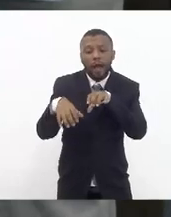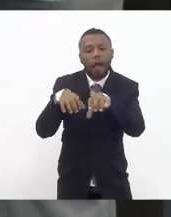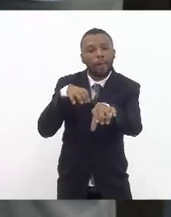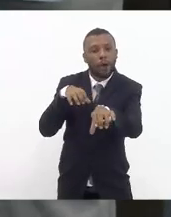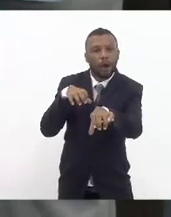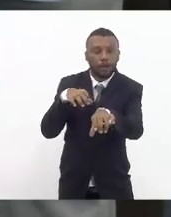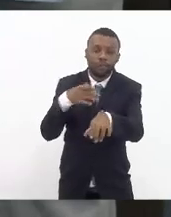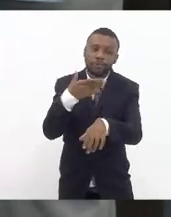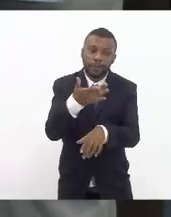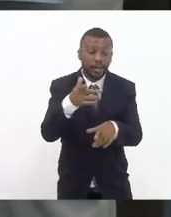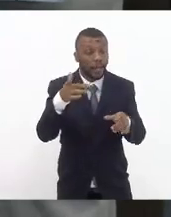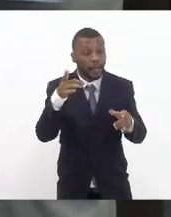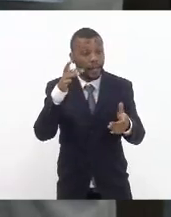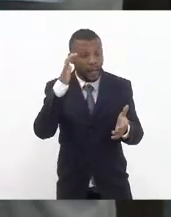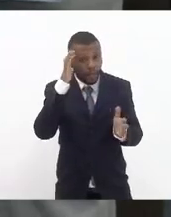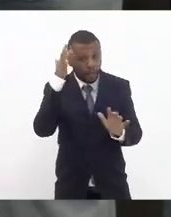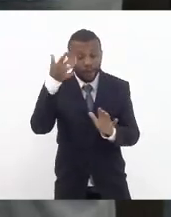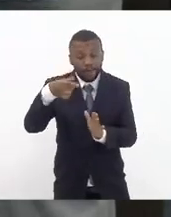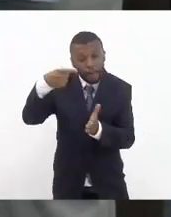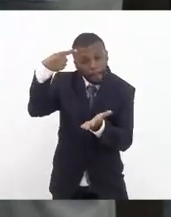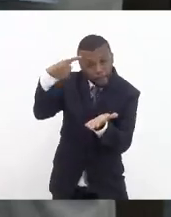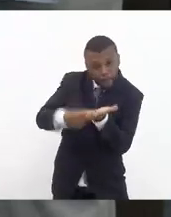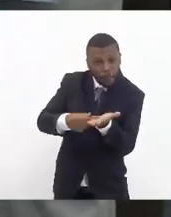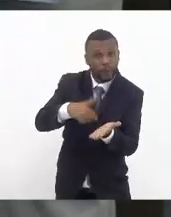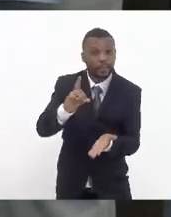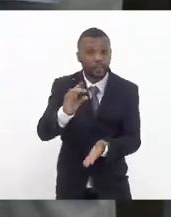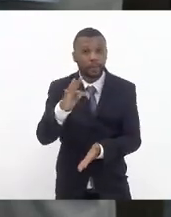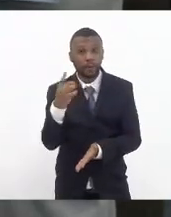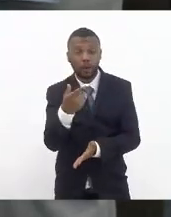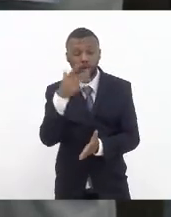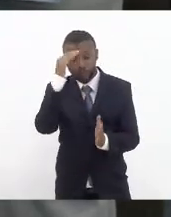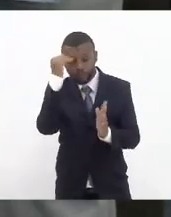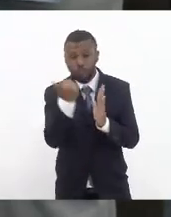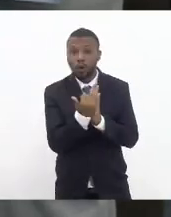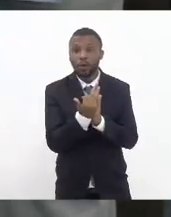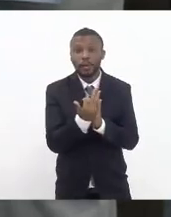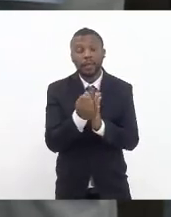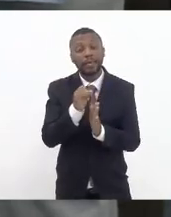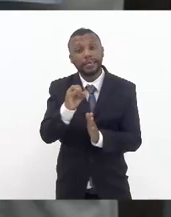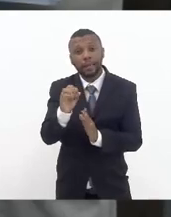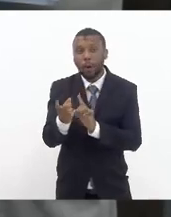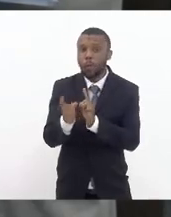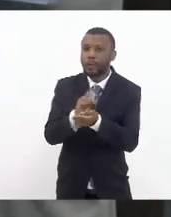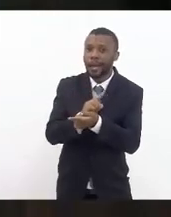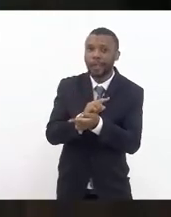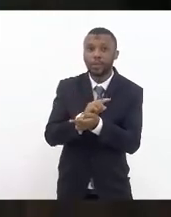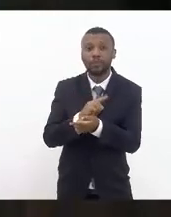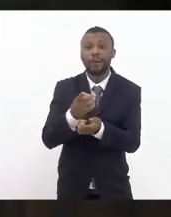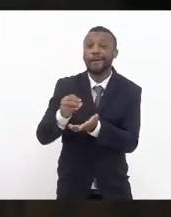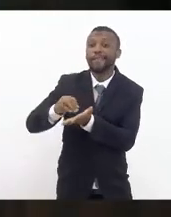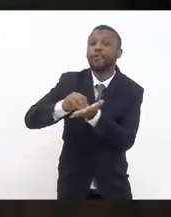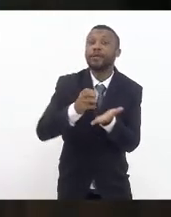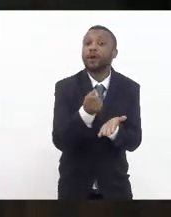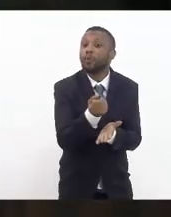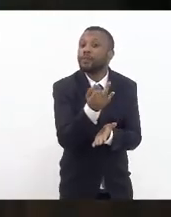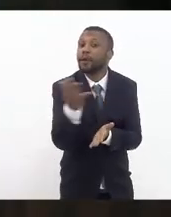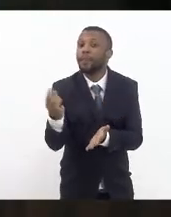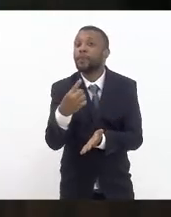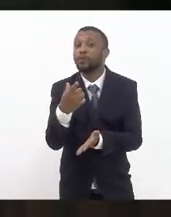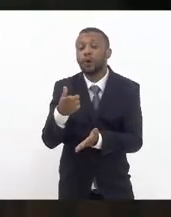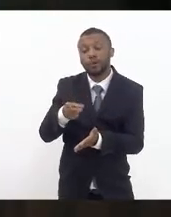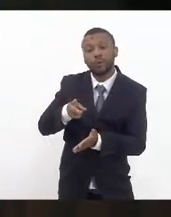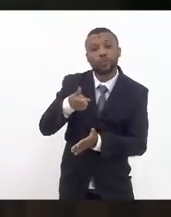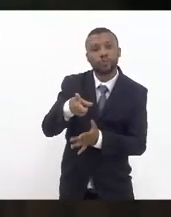gente cumprir, porque senão daqui a pouco nós não vamos ter nem quórum para fazer a sessão. Ok. Então, deputado